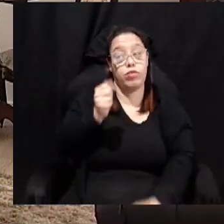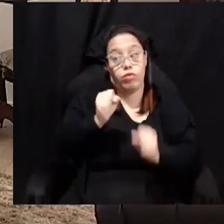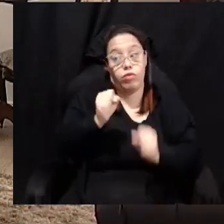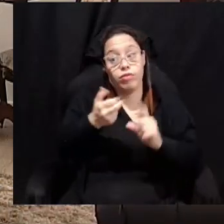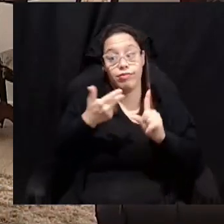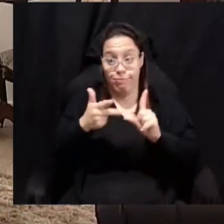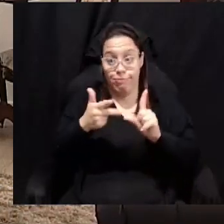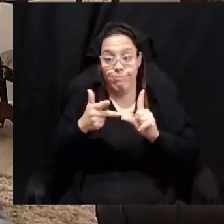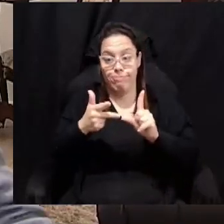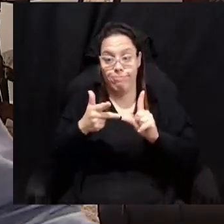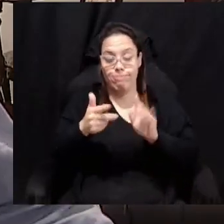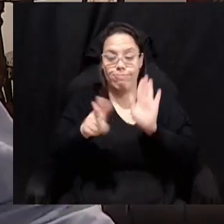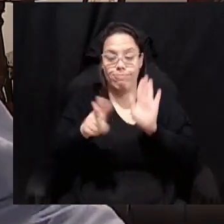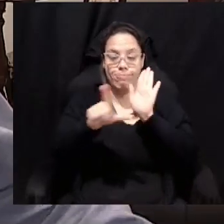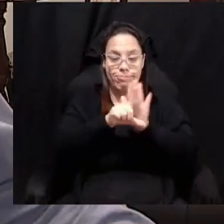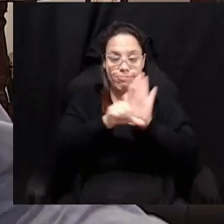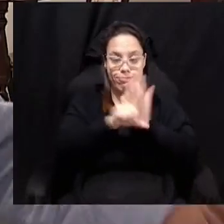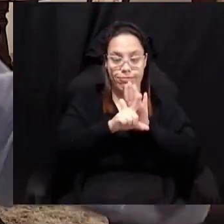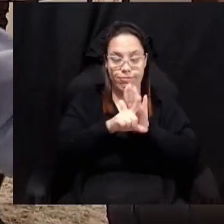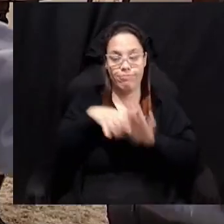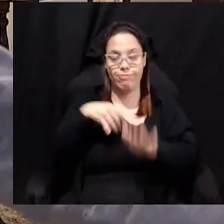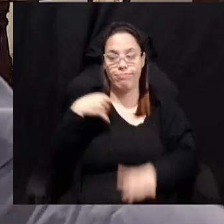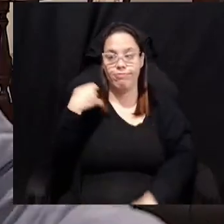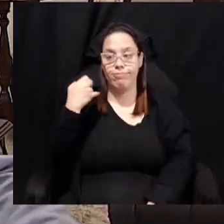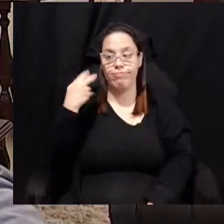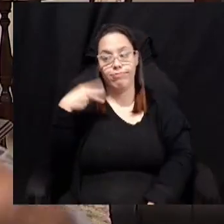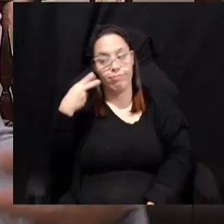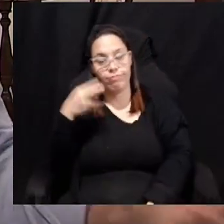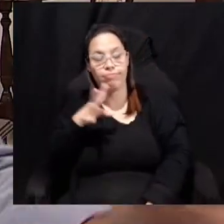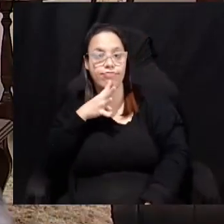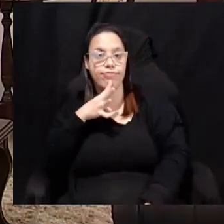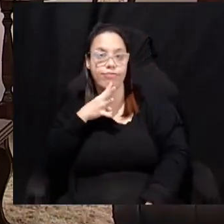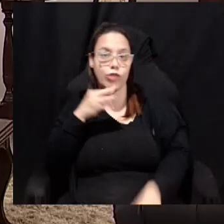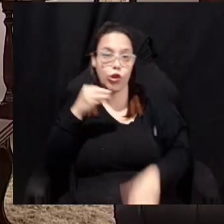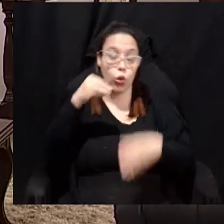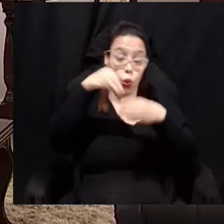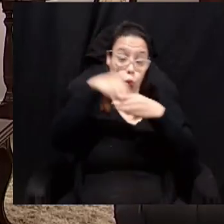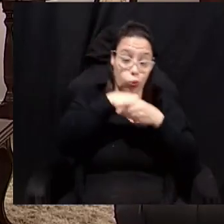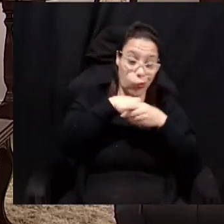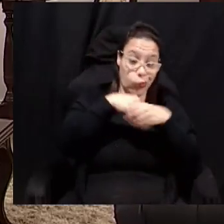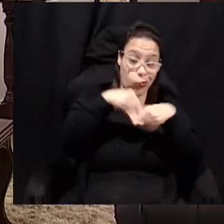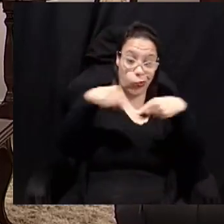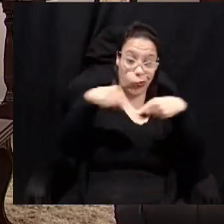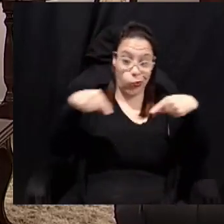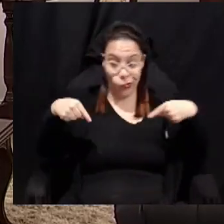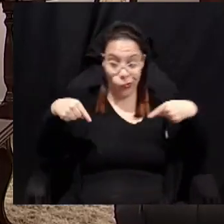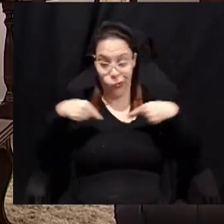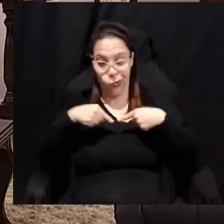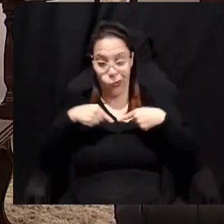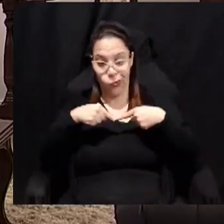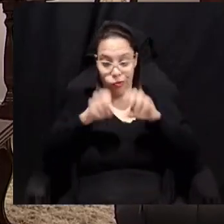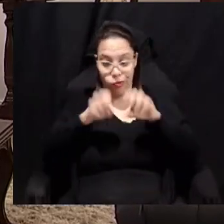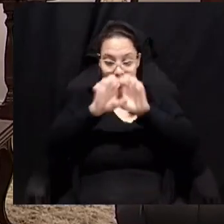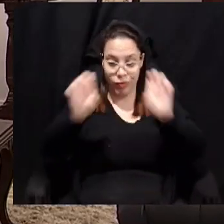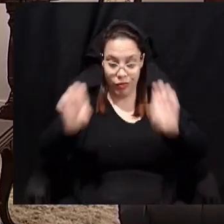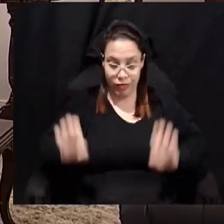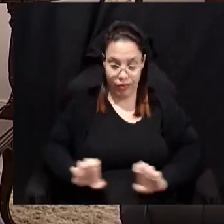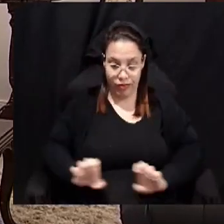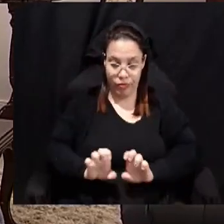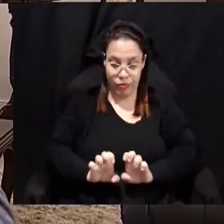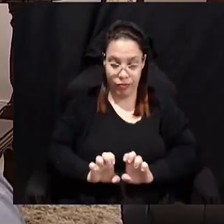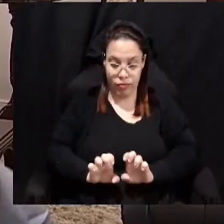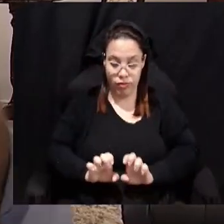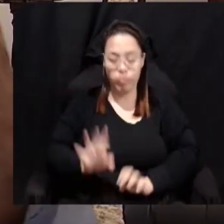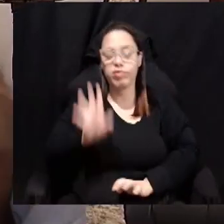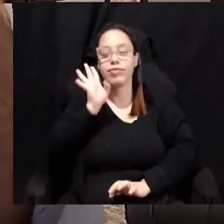o papel dos vereadores, né? Conhecer por lado de dentro a organização e a estrutura da Câmara. E é muito legal